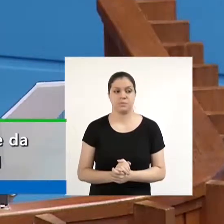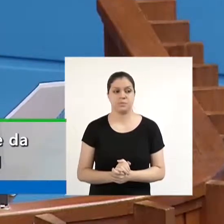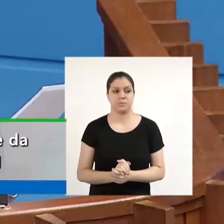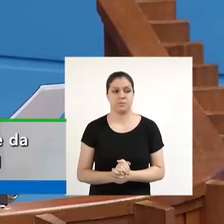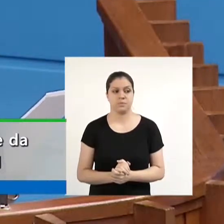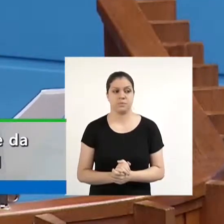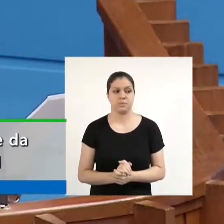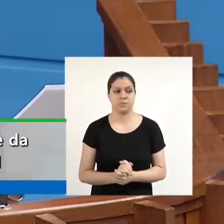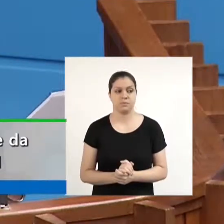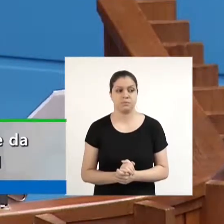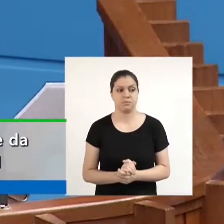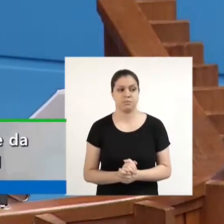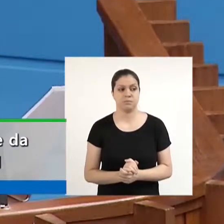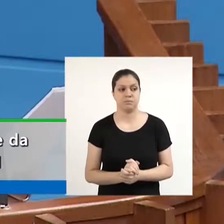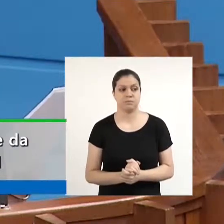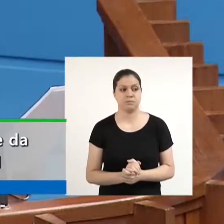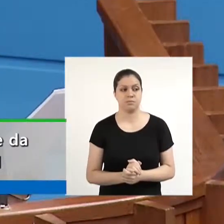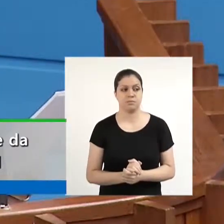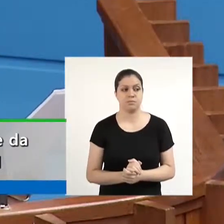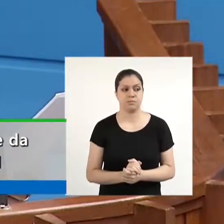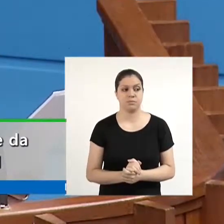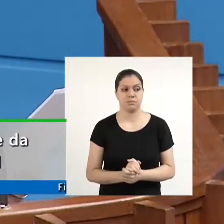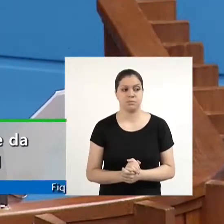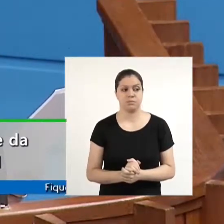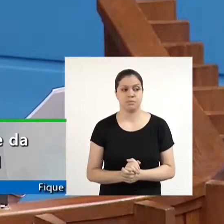Lucas de Lima.